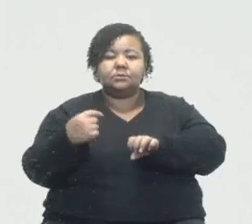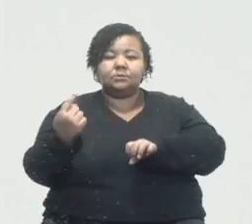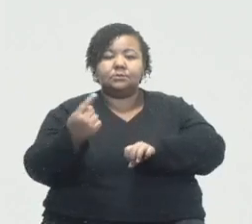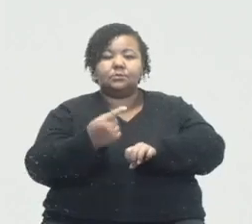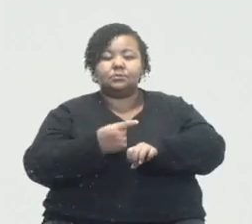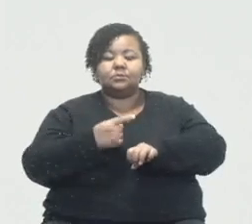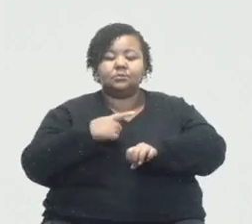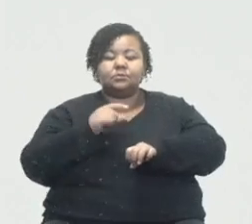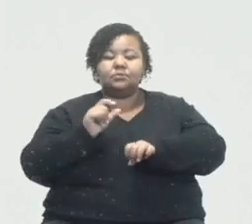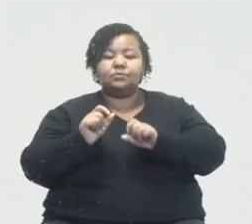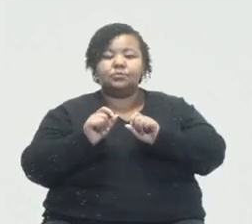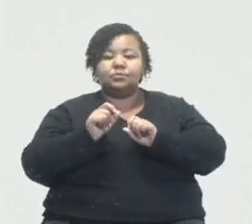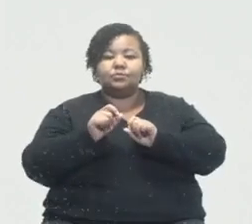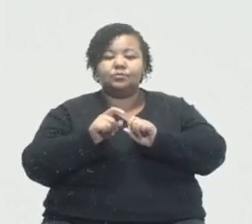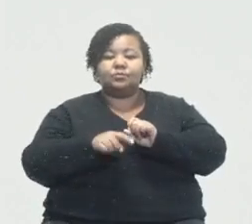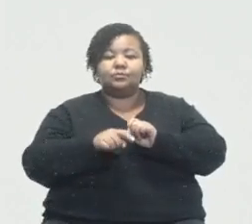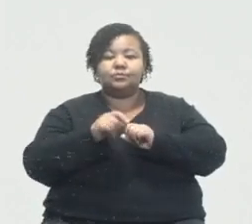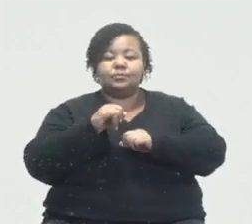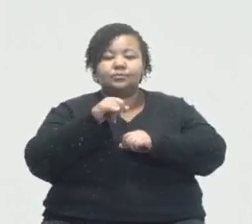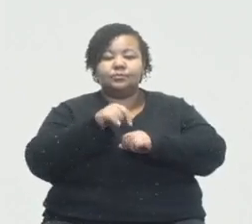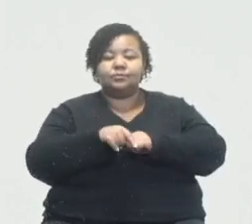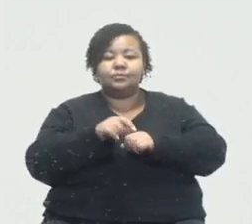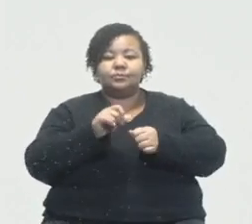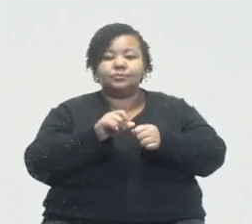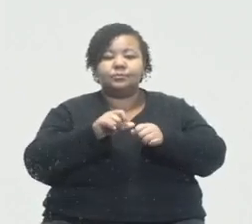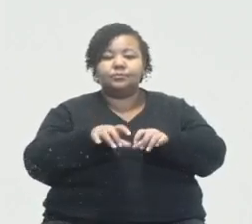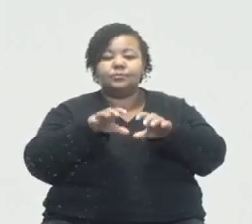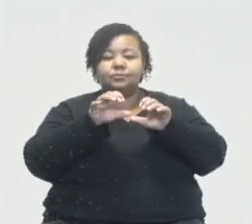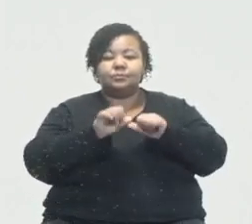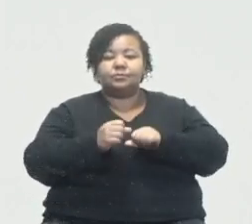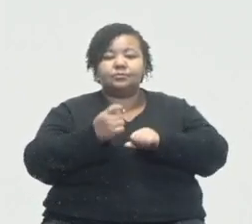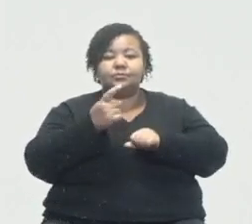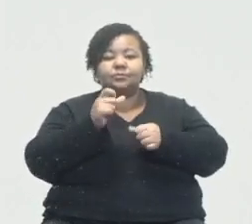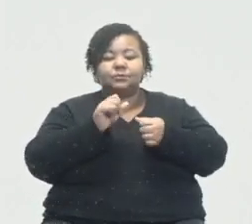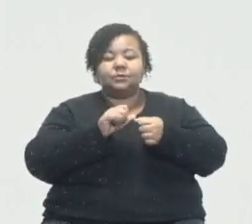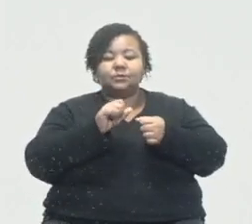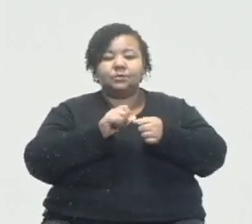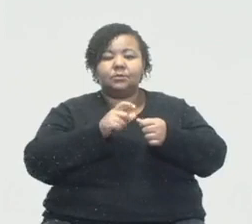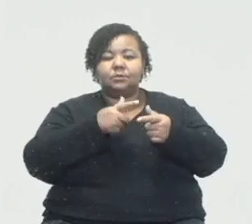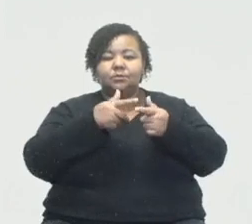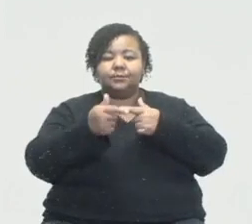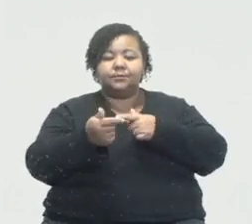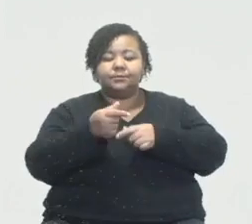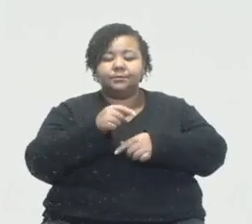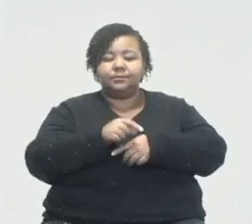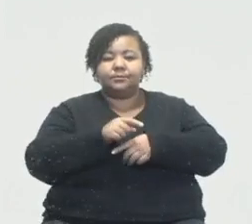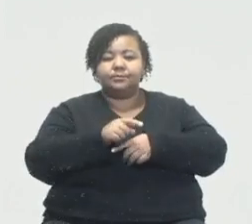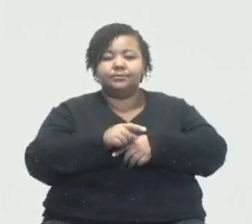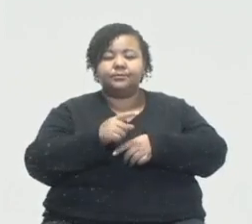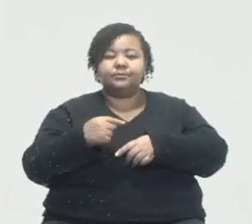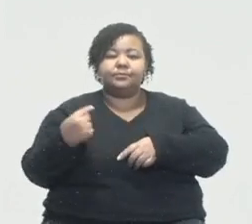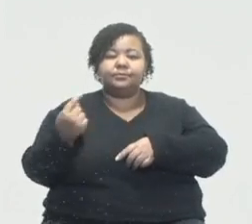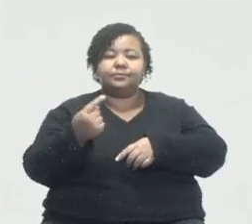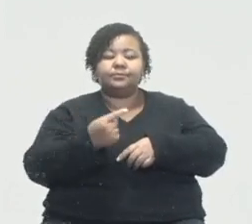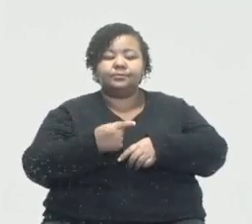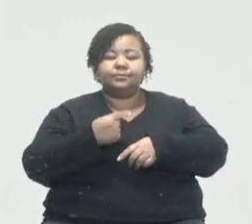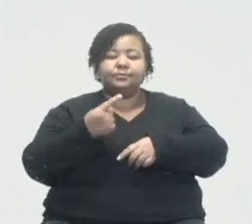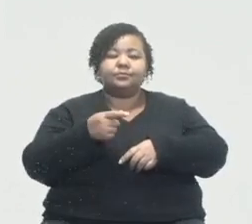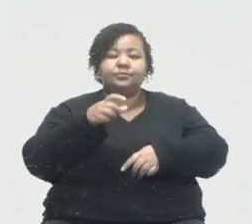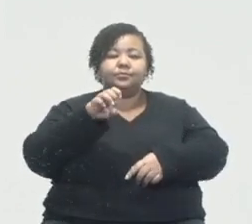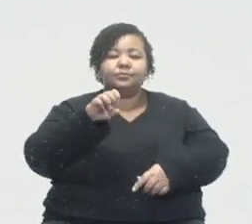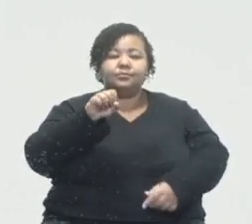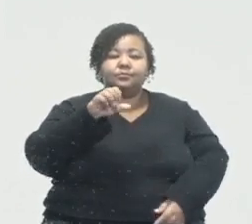temos que, se ela admitir pelo menos uma solução, ou seja, a solução de que só os nossos